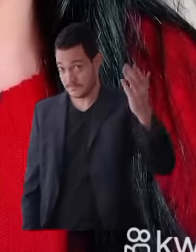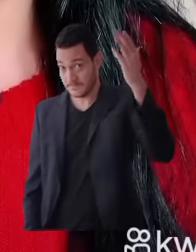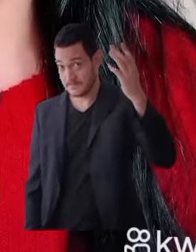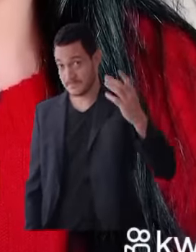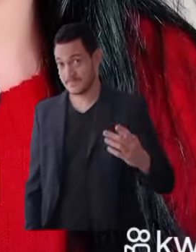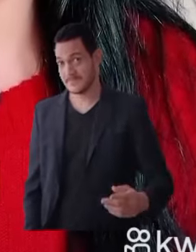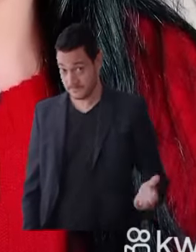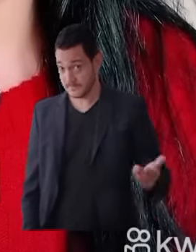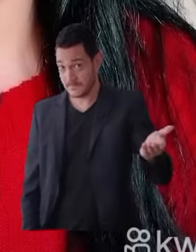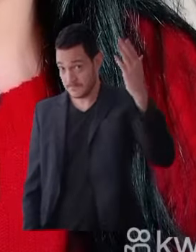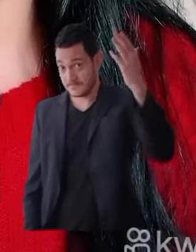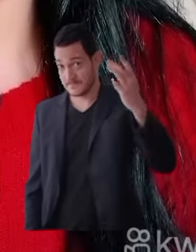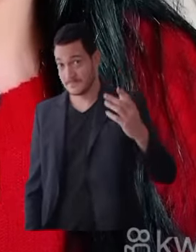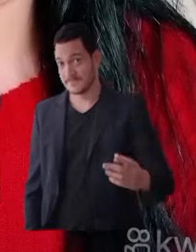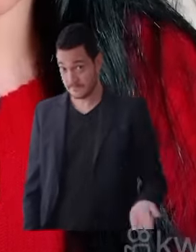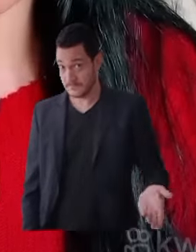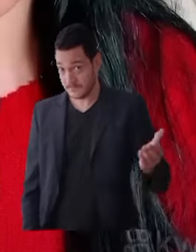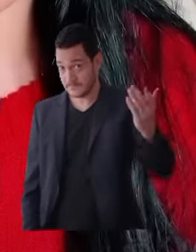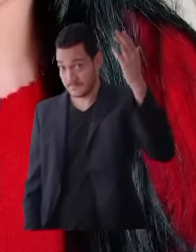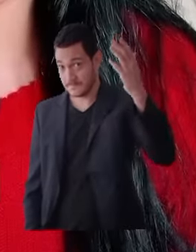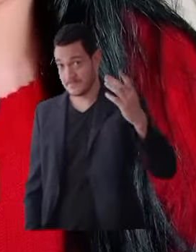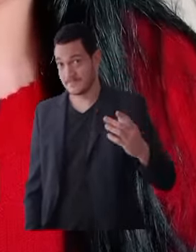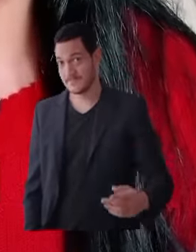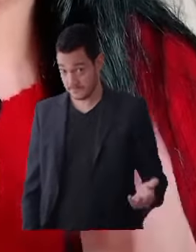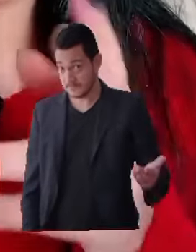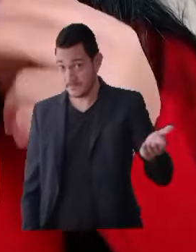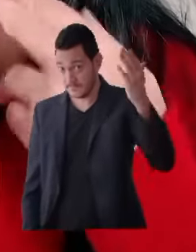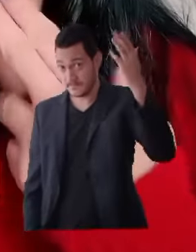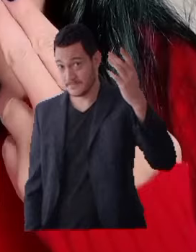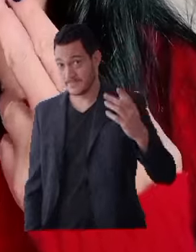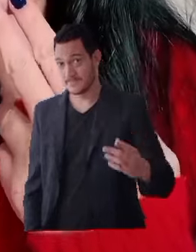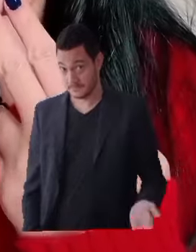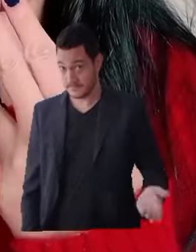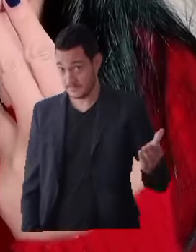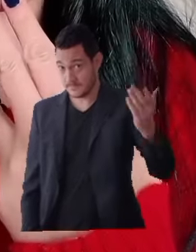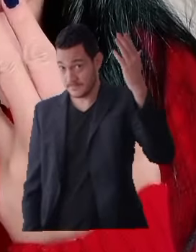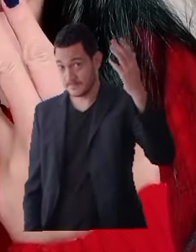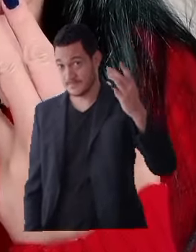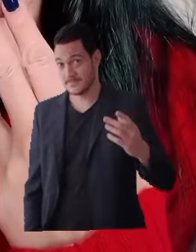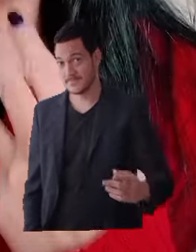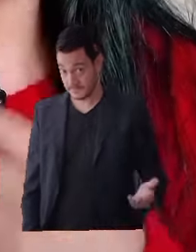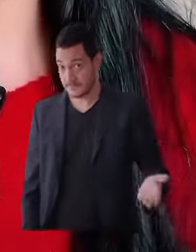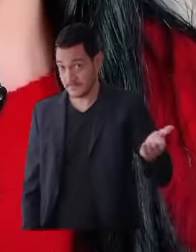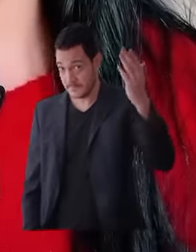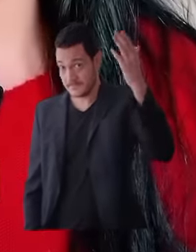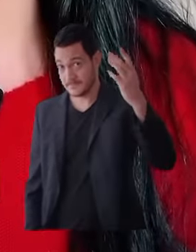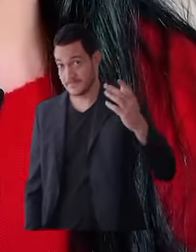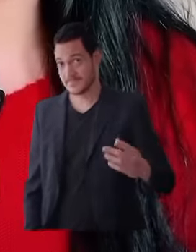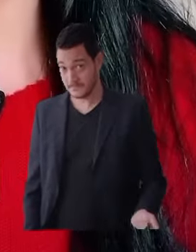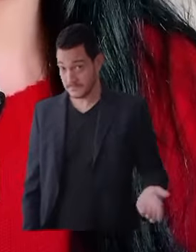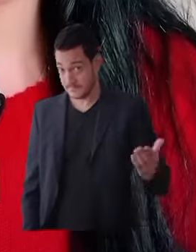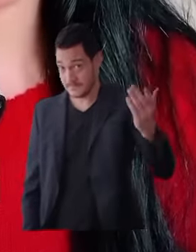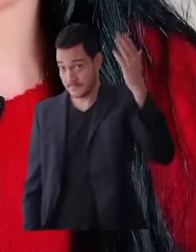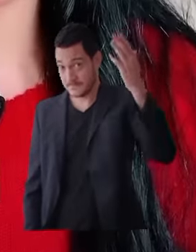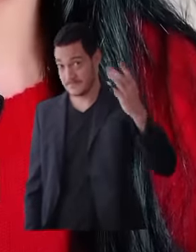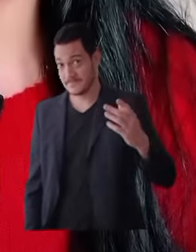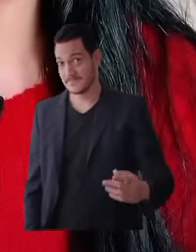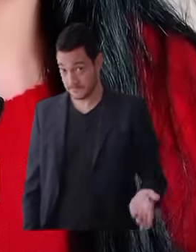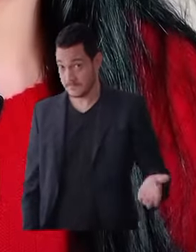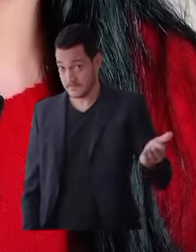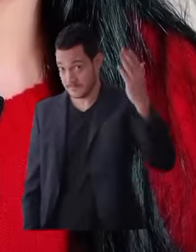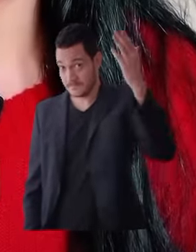Bolsonaro chama Lula de ladrão, mas quem roubou o Brasil foi Bolsonaro. O verdadeiro chefe da